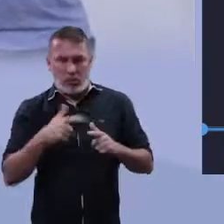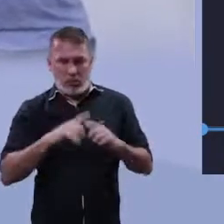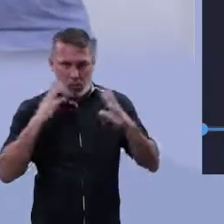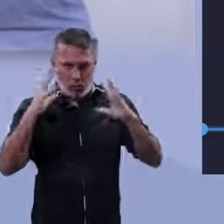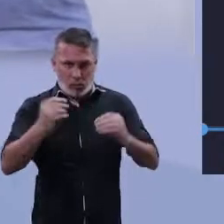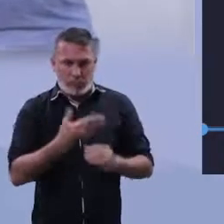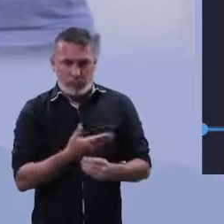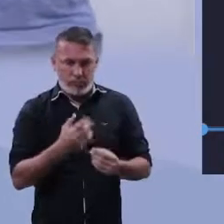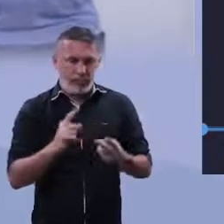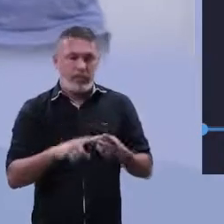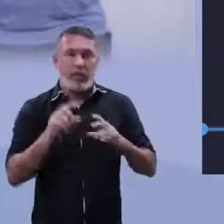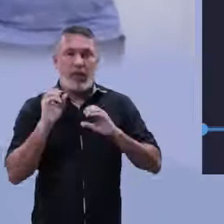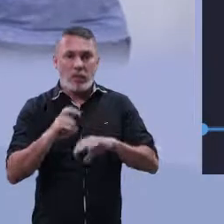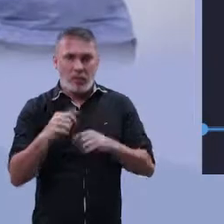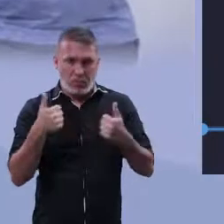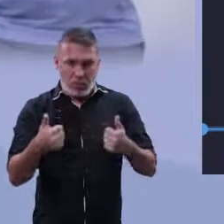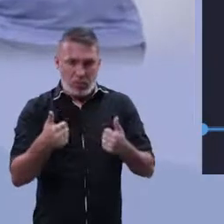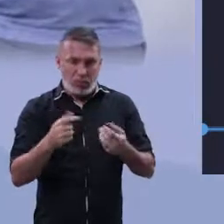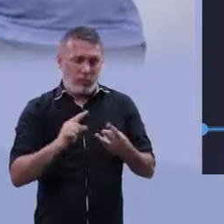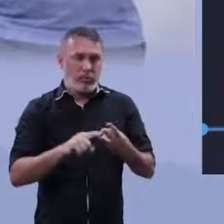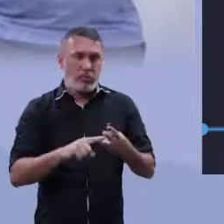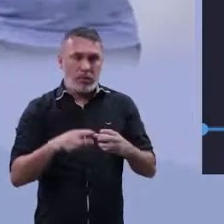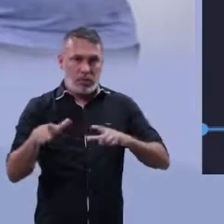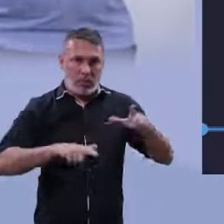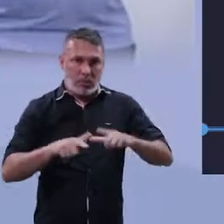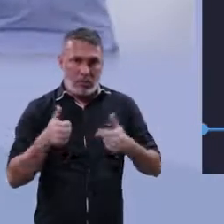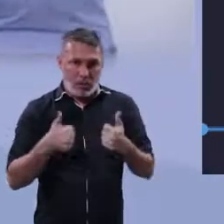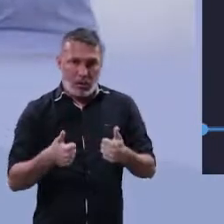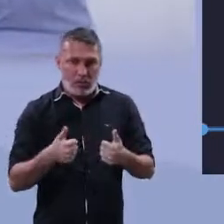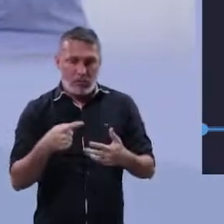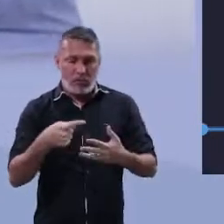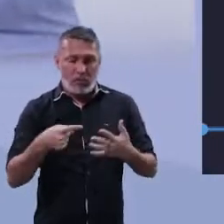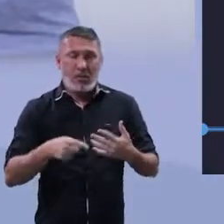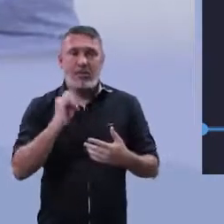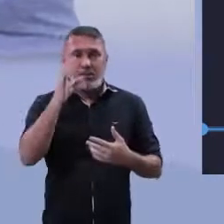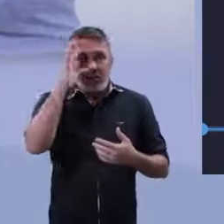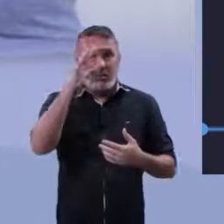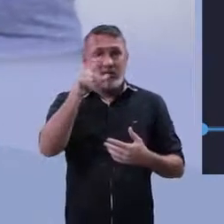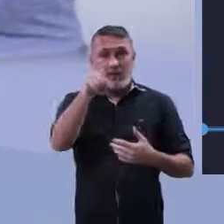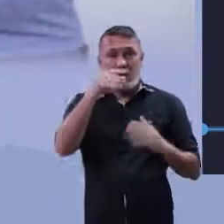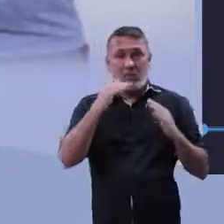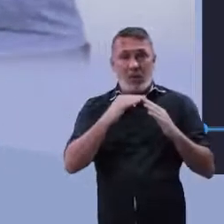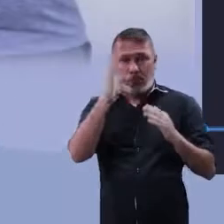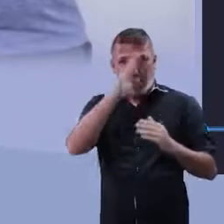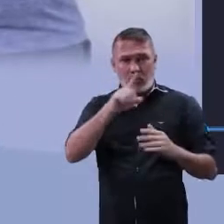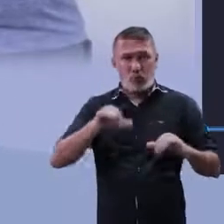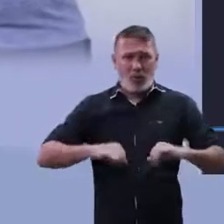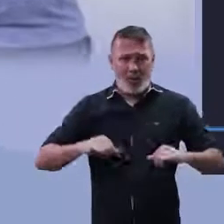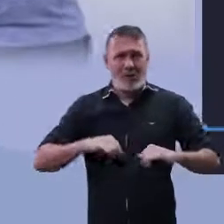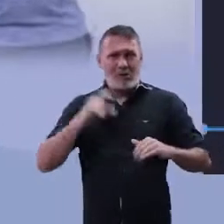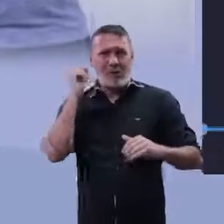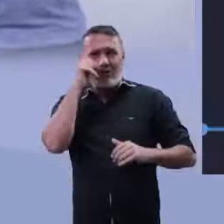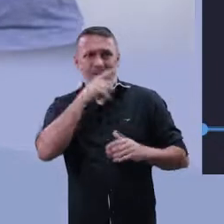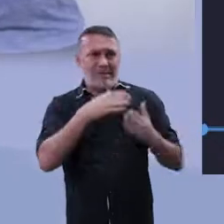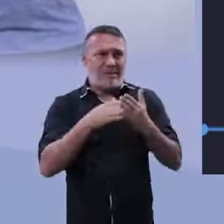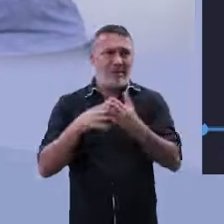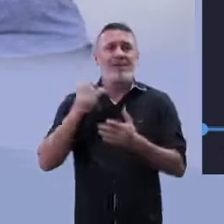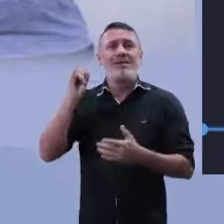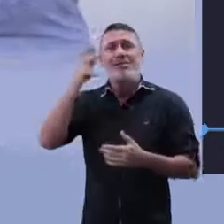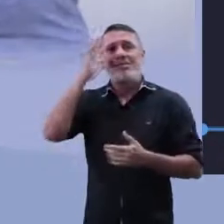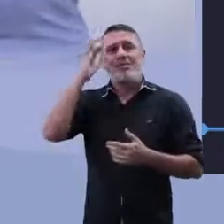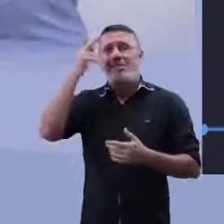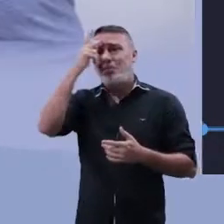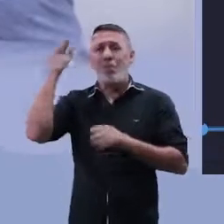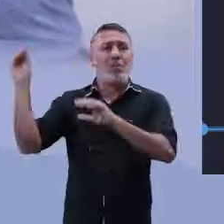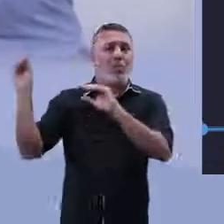todos. Educação, trabalho. Se para você, brasileiro, está tendo, né, uma certa dificuldade, o que